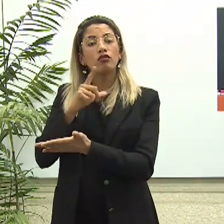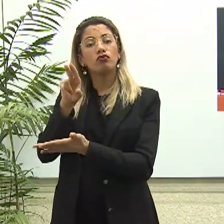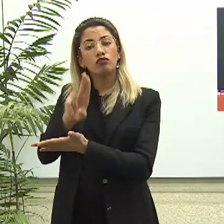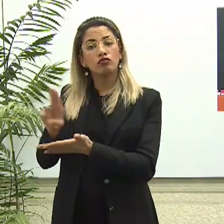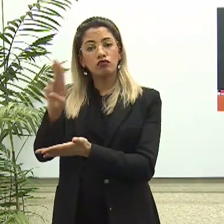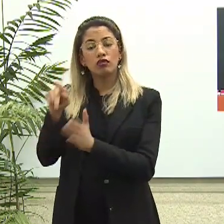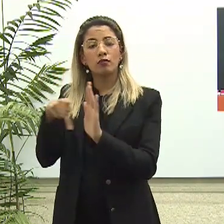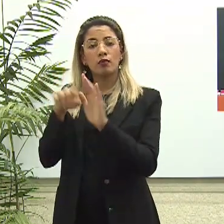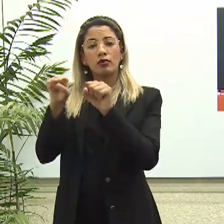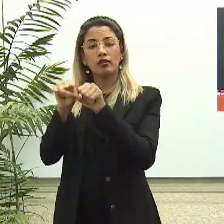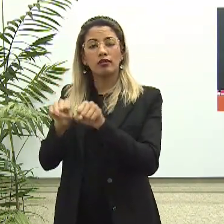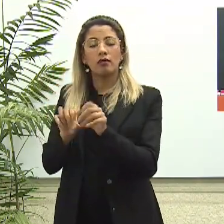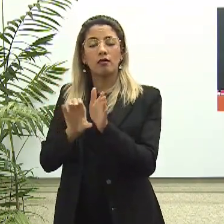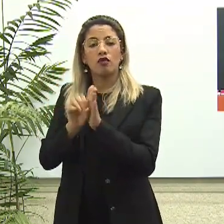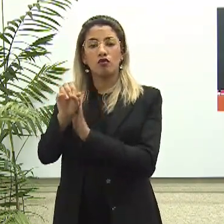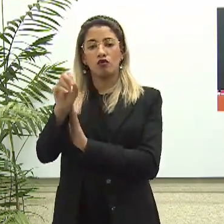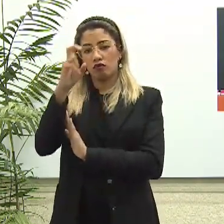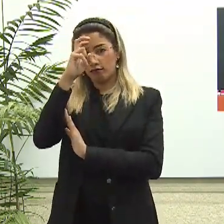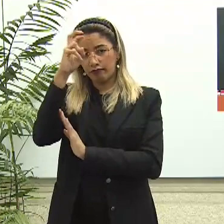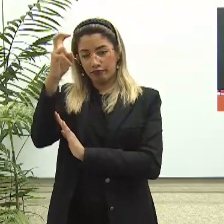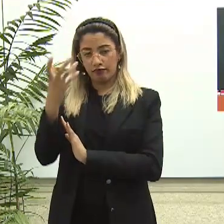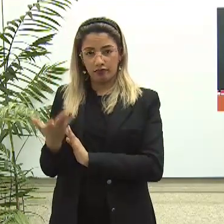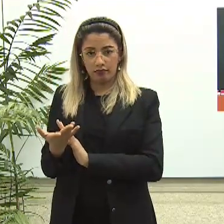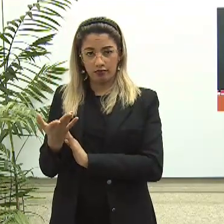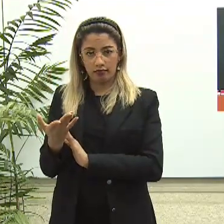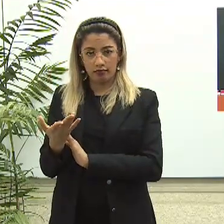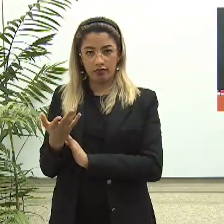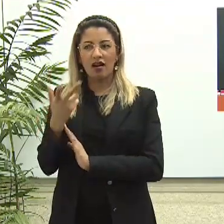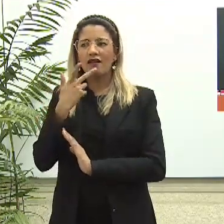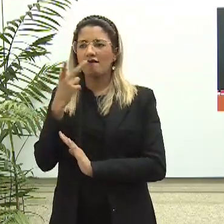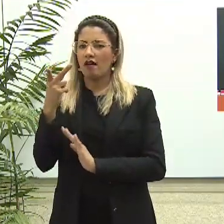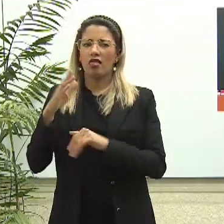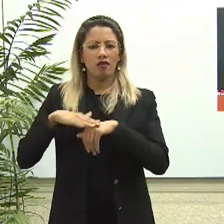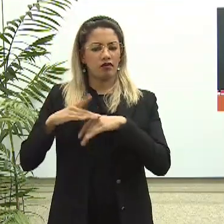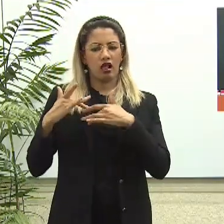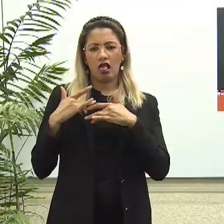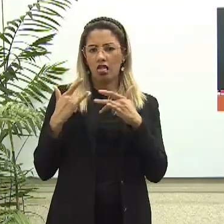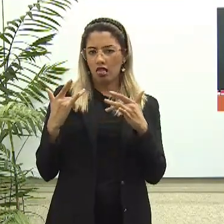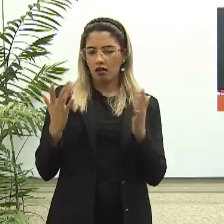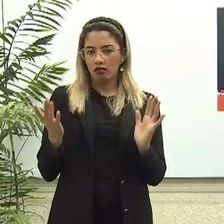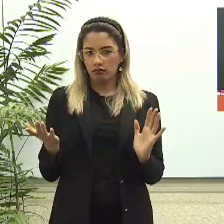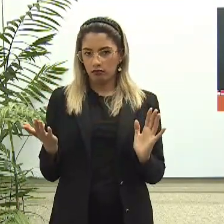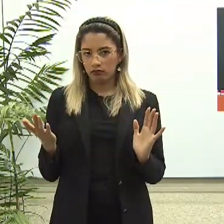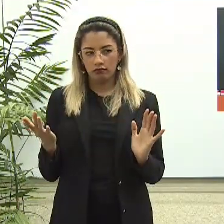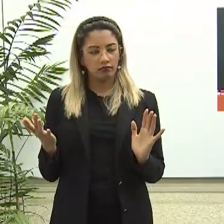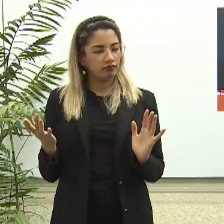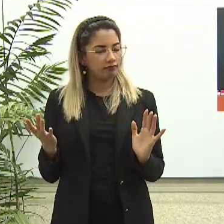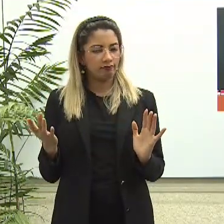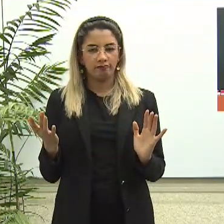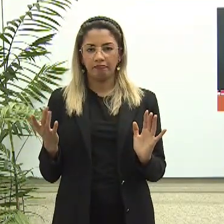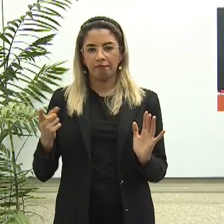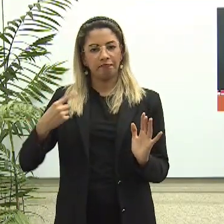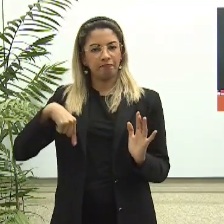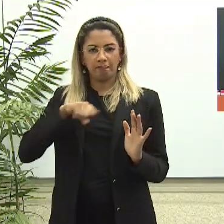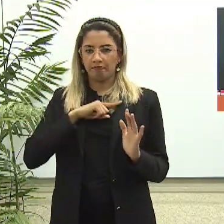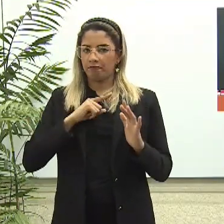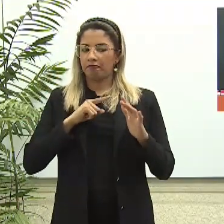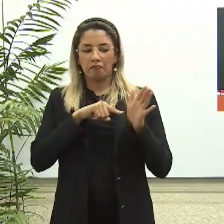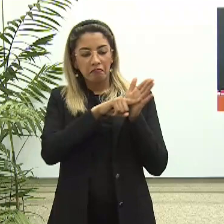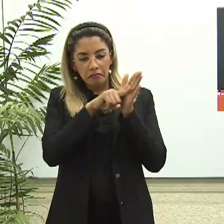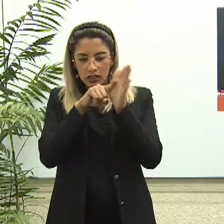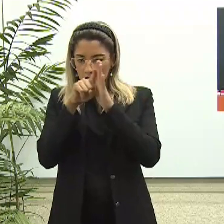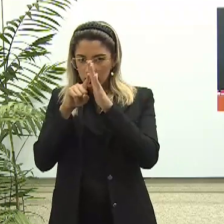vocês dizem que estão fazendo uma benevolência nós temos não estamos na na na no top de pesquisa